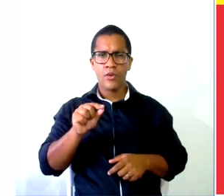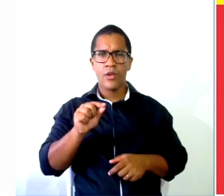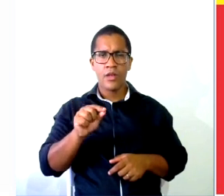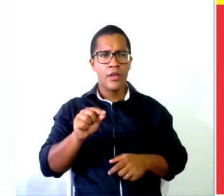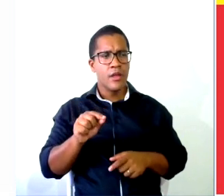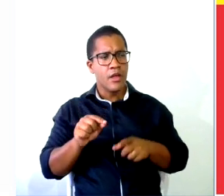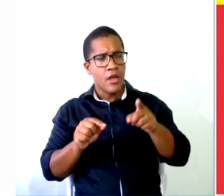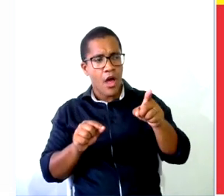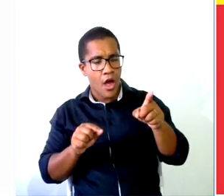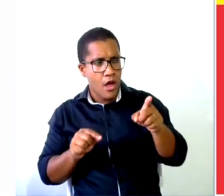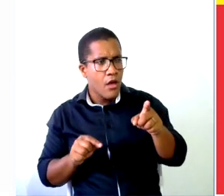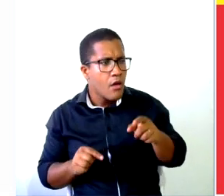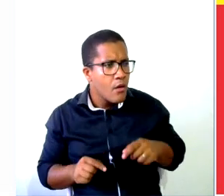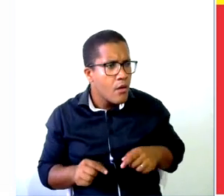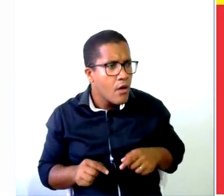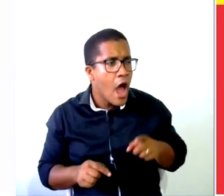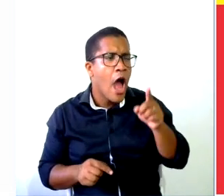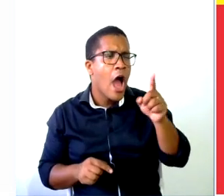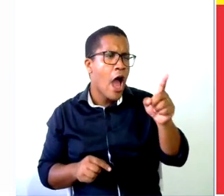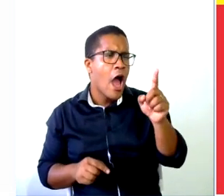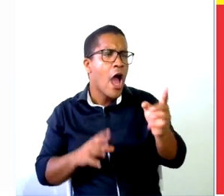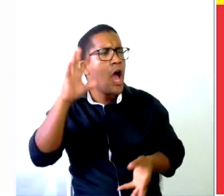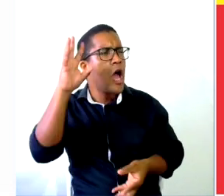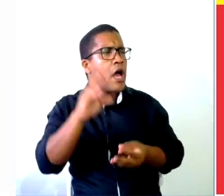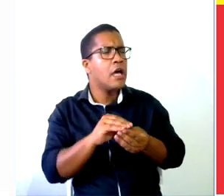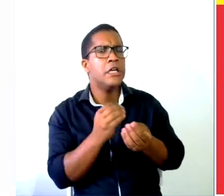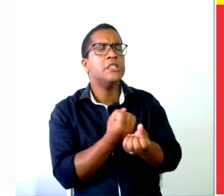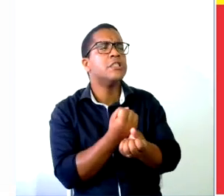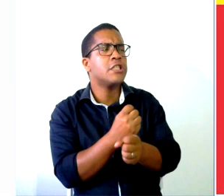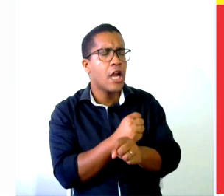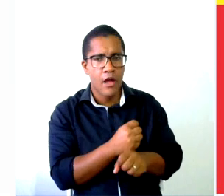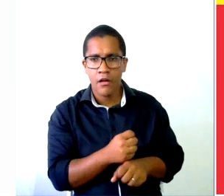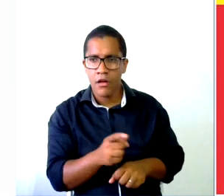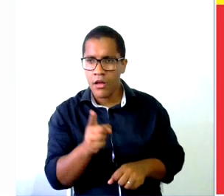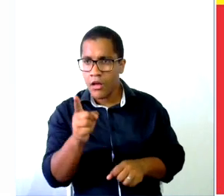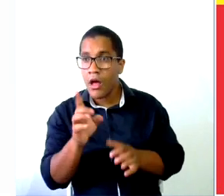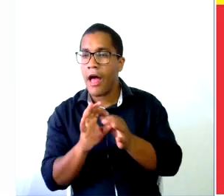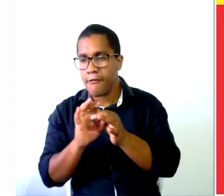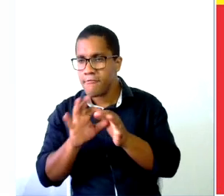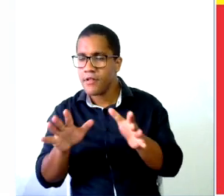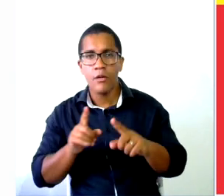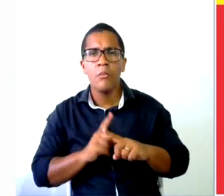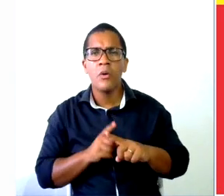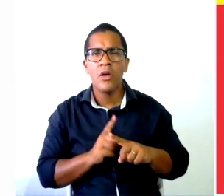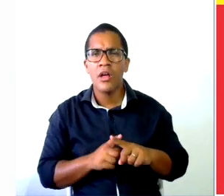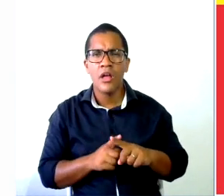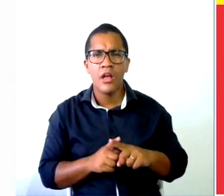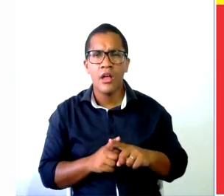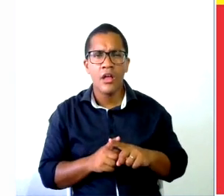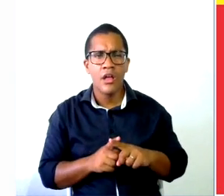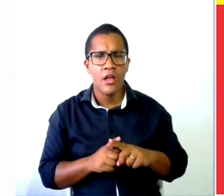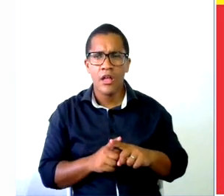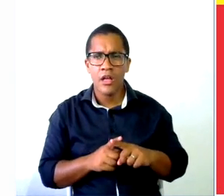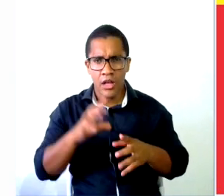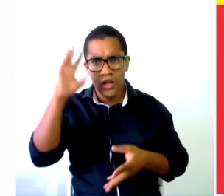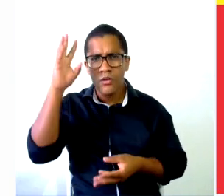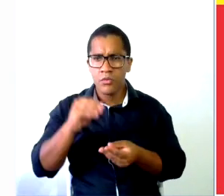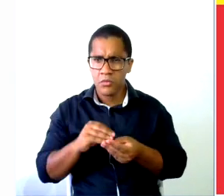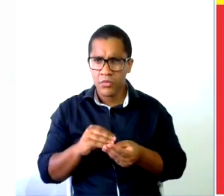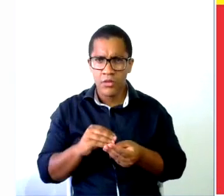escravo de um homem livre, pois vestiu-se da mesma